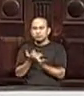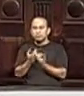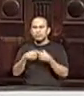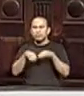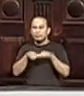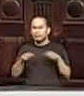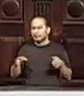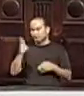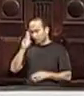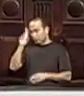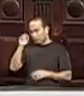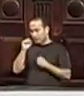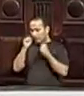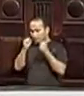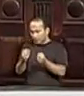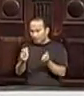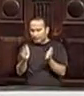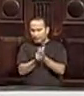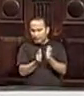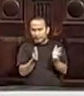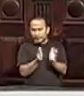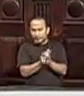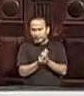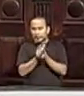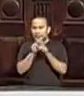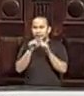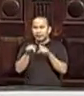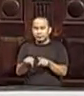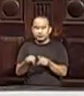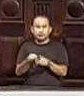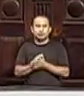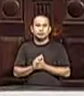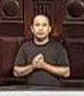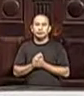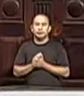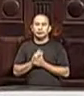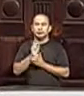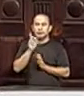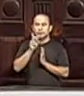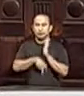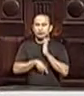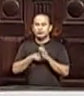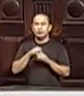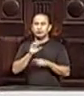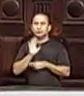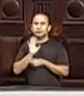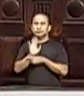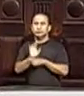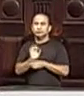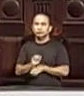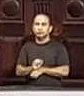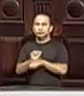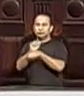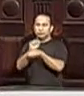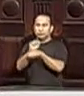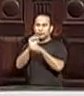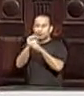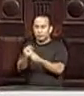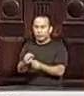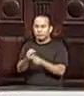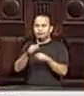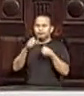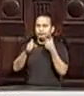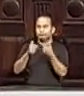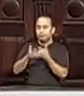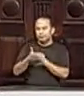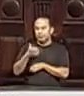mesa diretora para que nós pudéssemos pautar, ainda nessa legislatura, esses dois projetos que ajudarão que o Estado possa combater